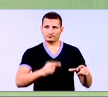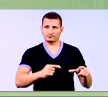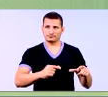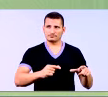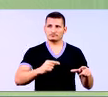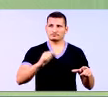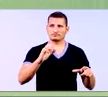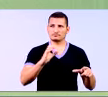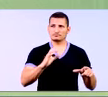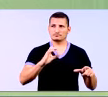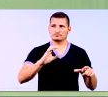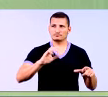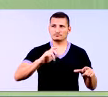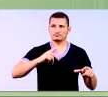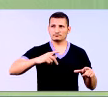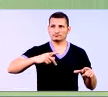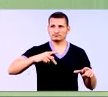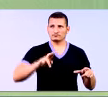Aqui eu tenho, ó,